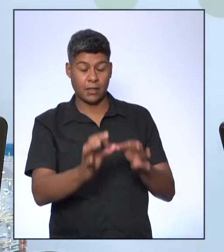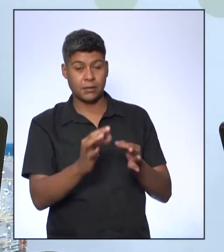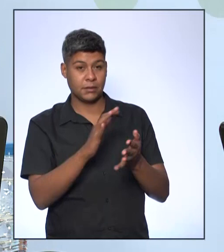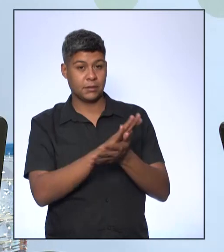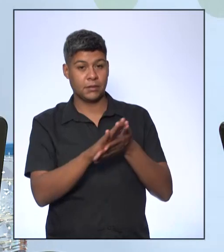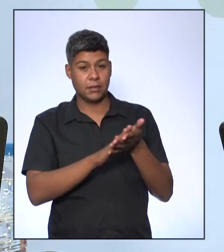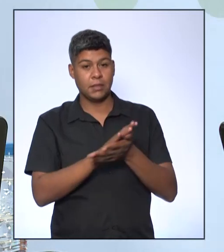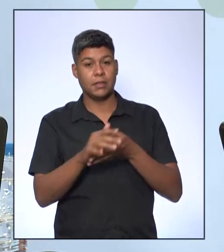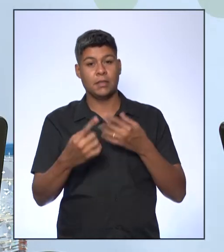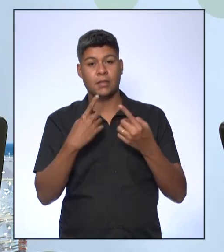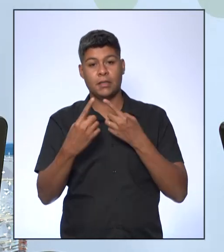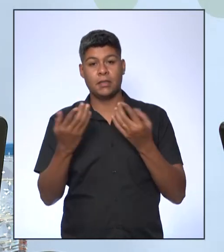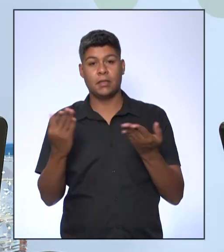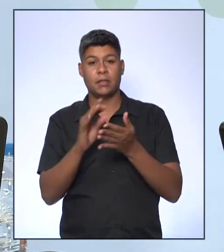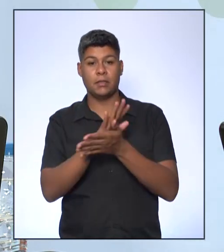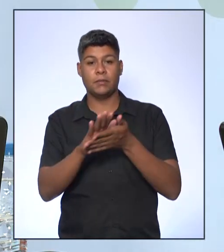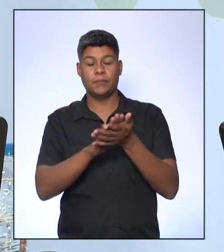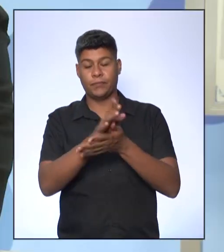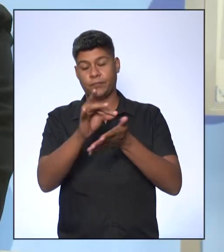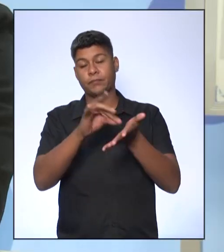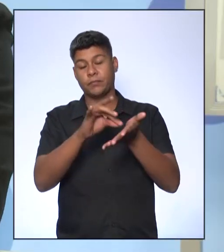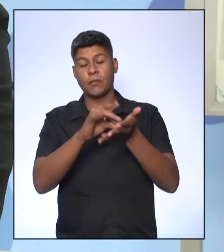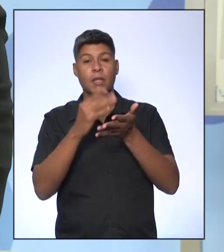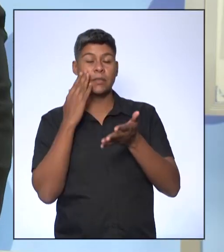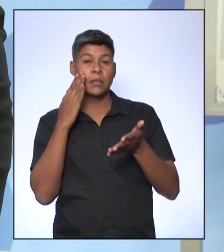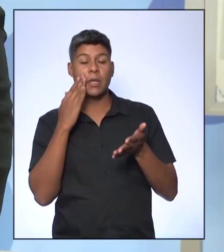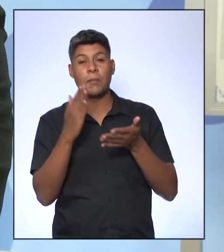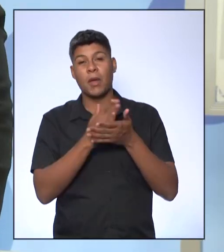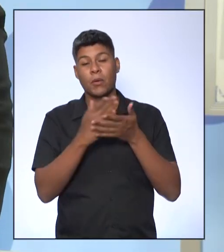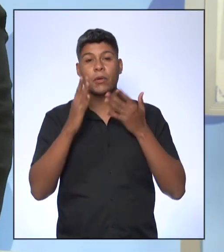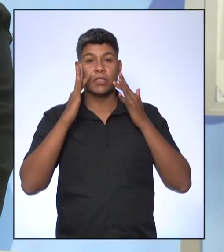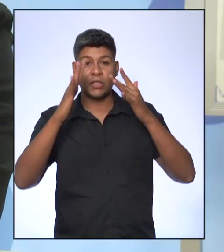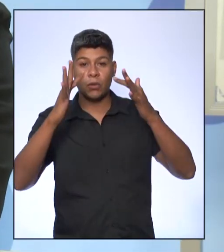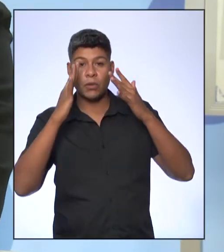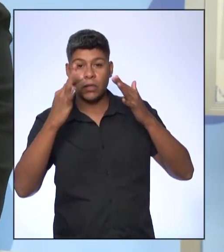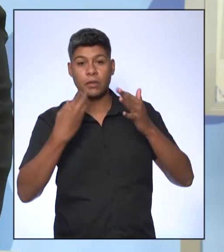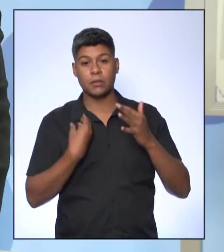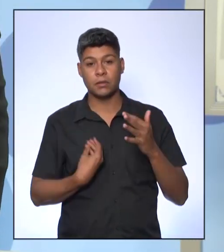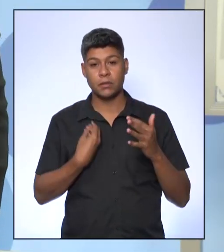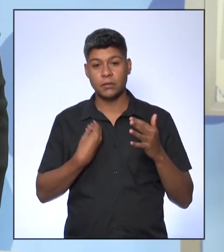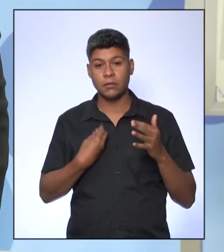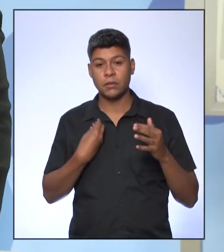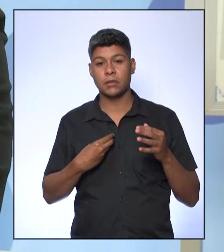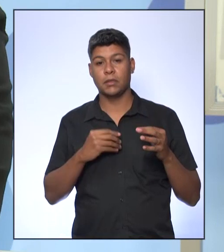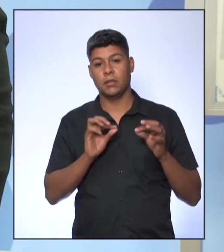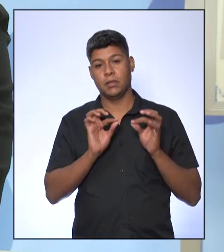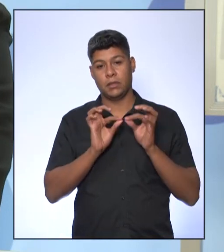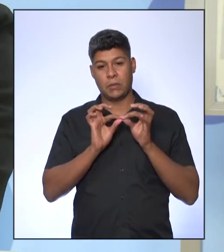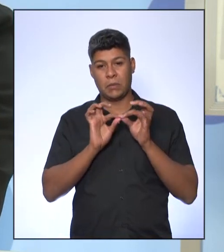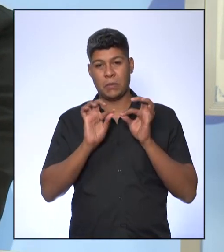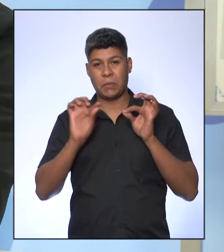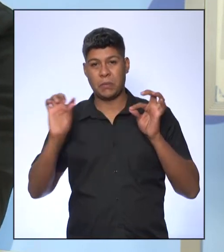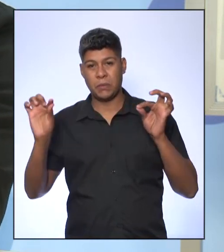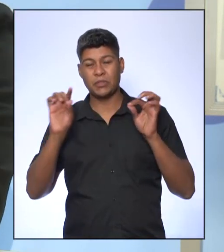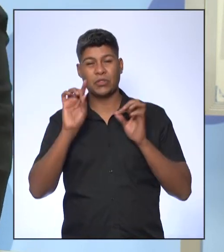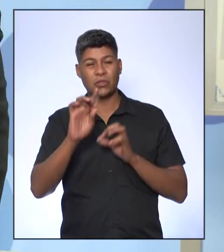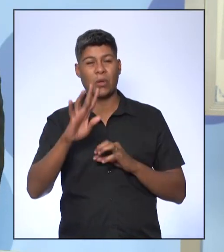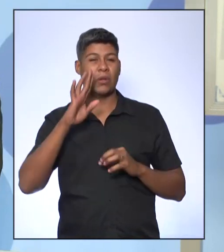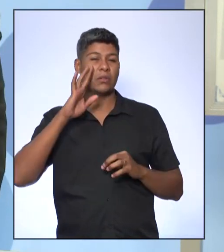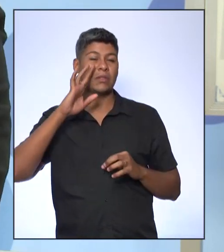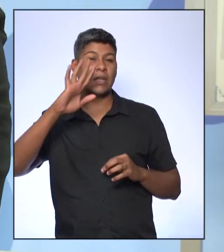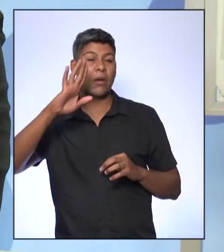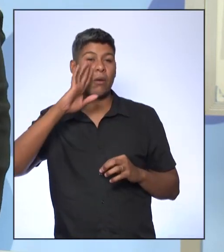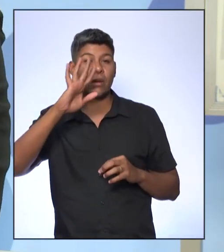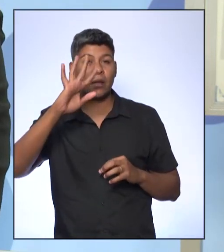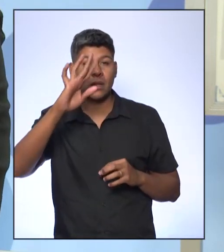discussão agora, né? Isso é verdade, isso é verdade. Tem algumas teorias que elas se cruzam ao infinito, né? Mas são Verdade. teorias apenas